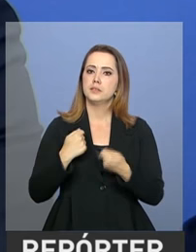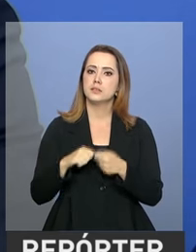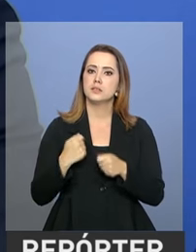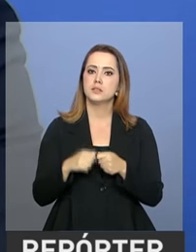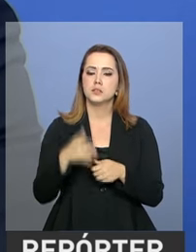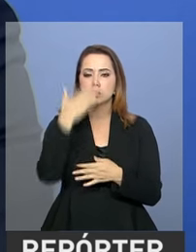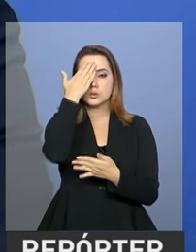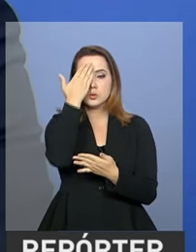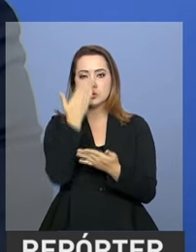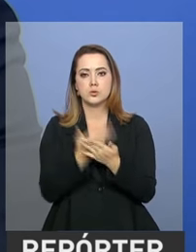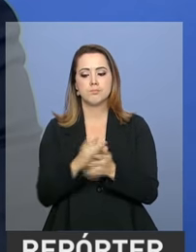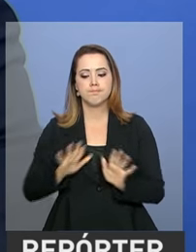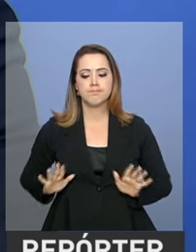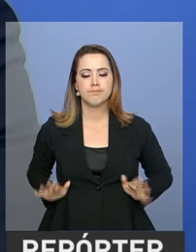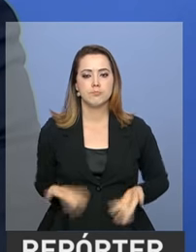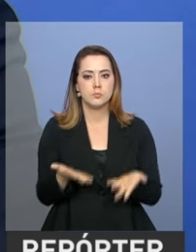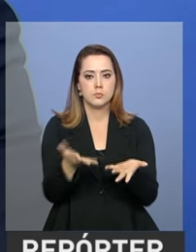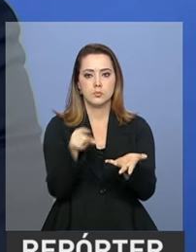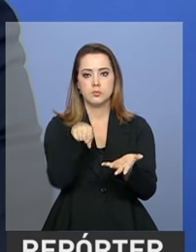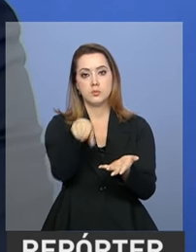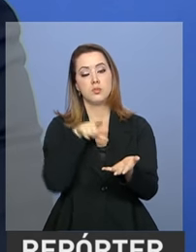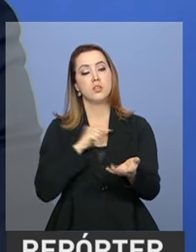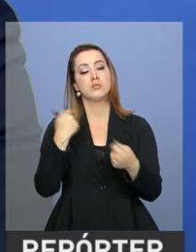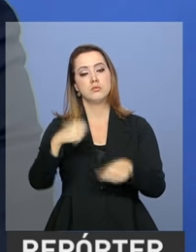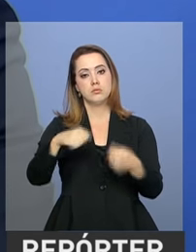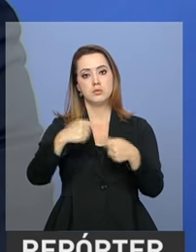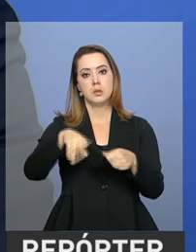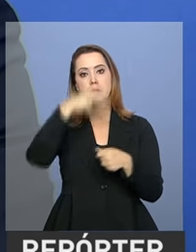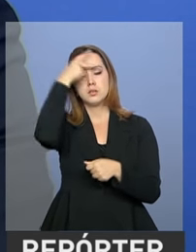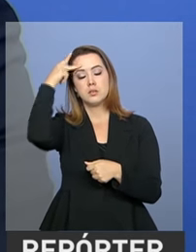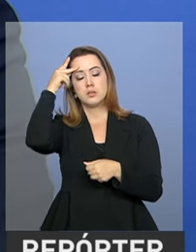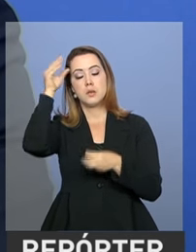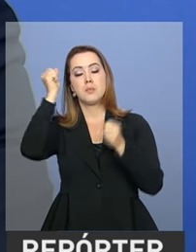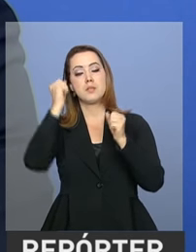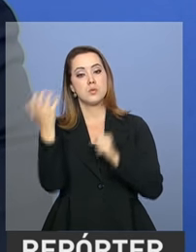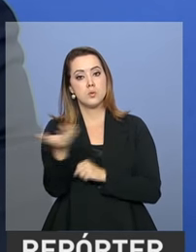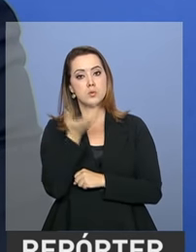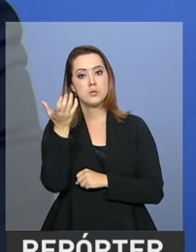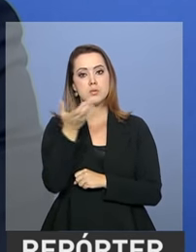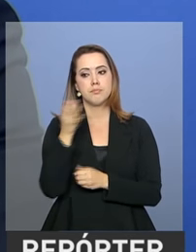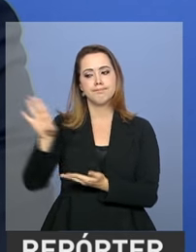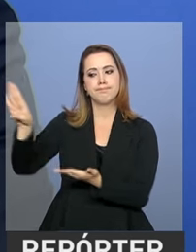o estímulo necessário para que as pessoas se disponham a fazer seus investimentos.